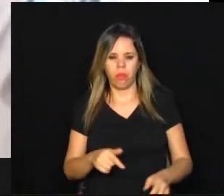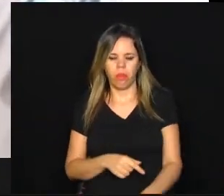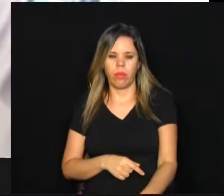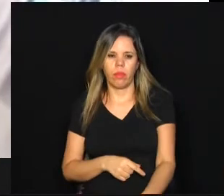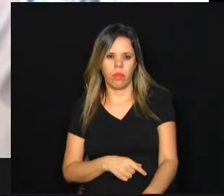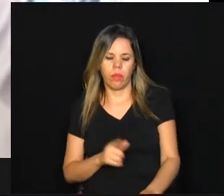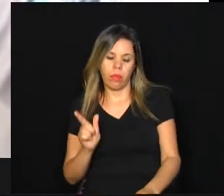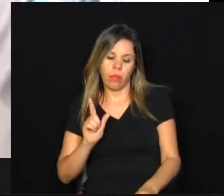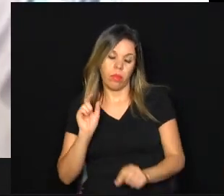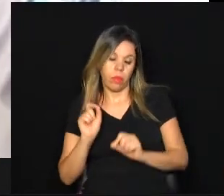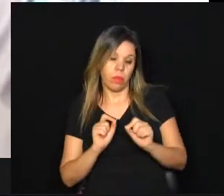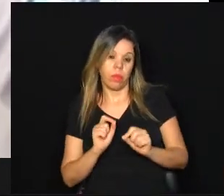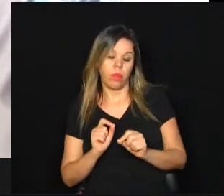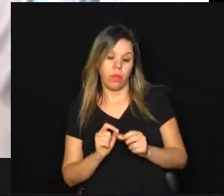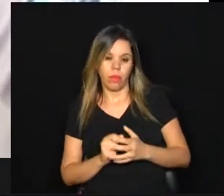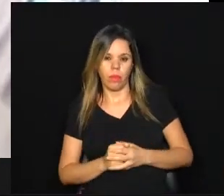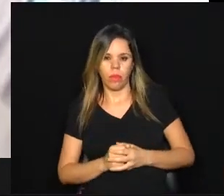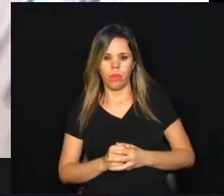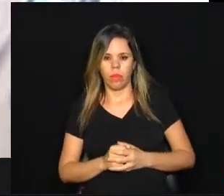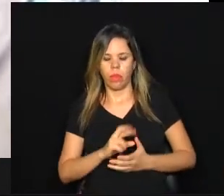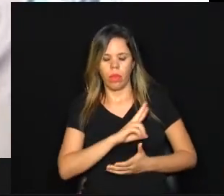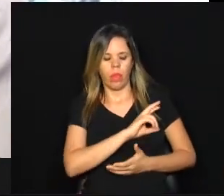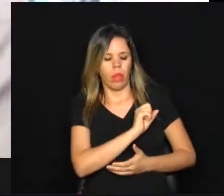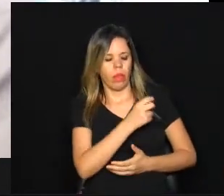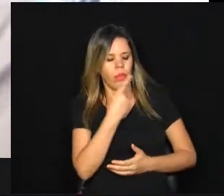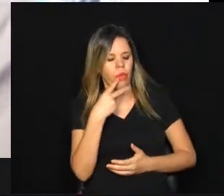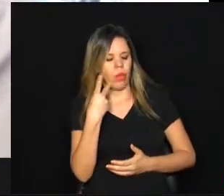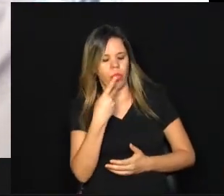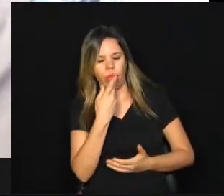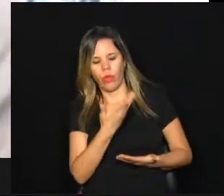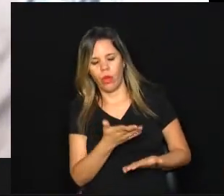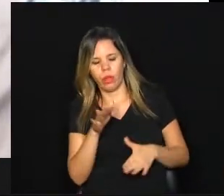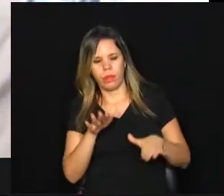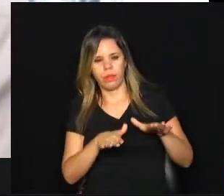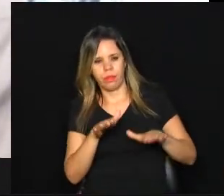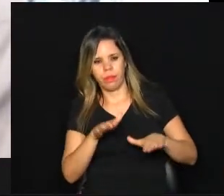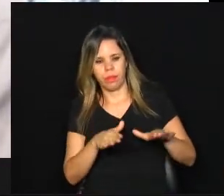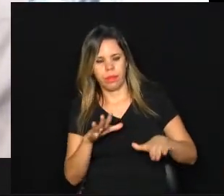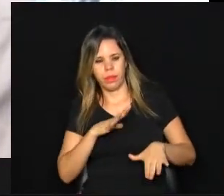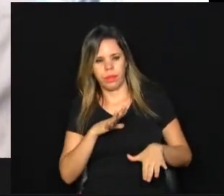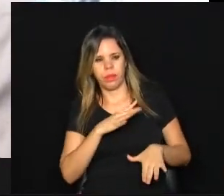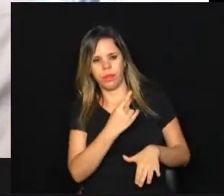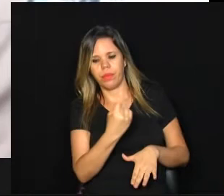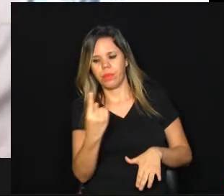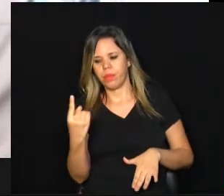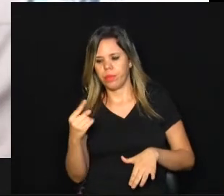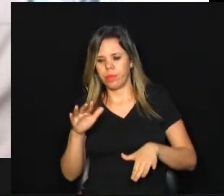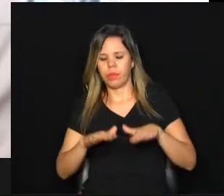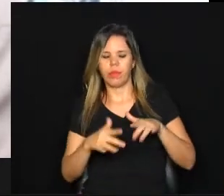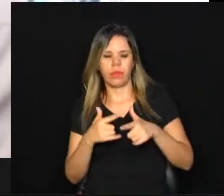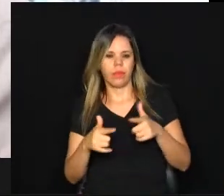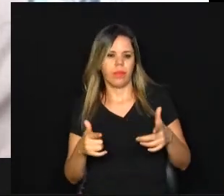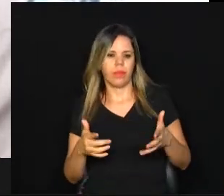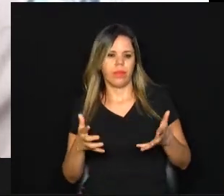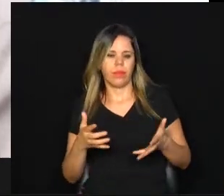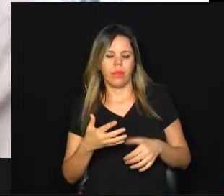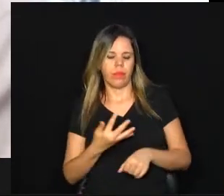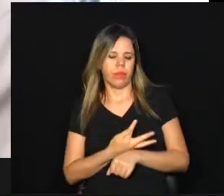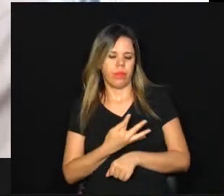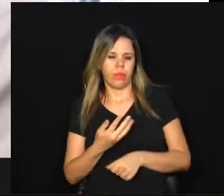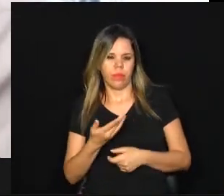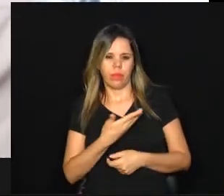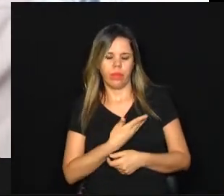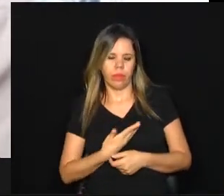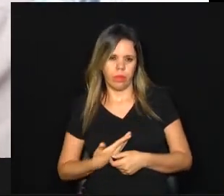Lógico que, depois, como mesmo o Rossini falou, vai depender muito de cada cidade, de cada realidade, de cada governo